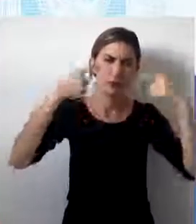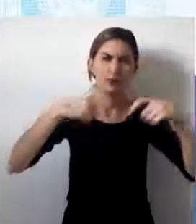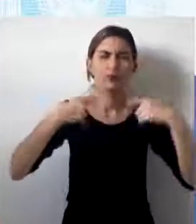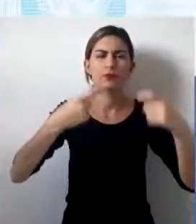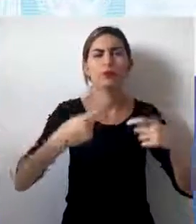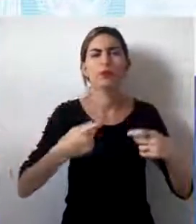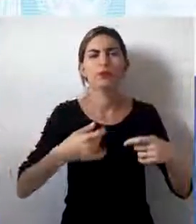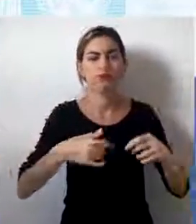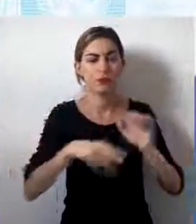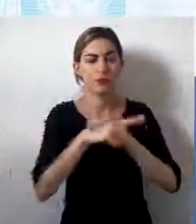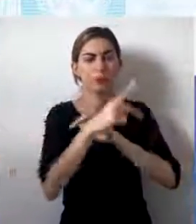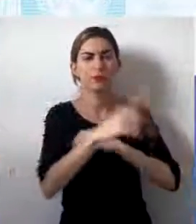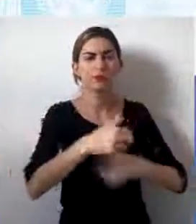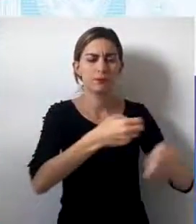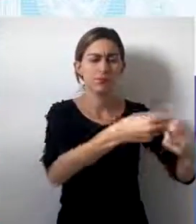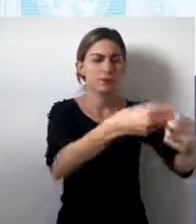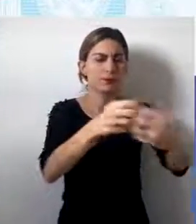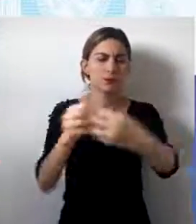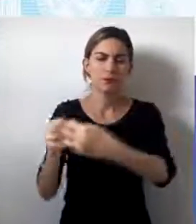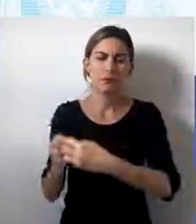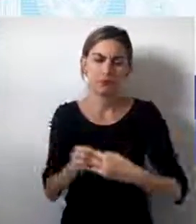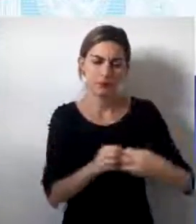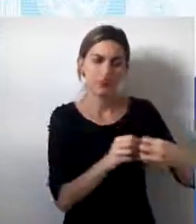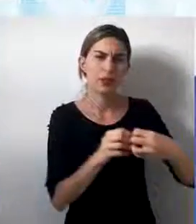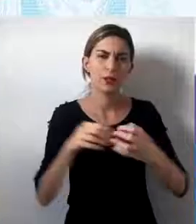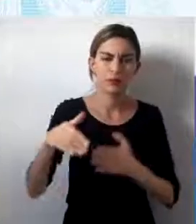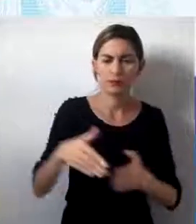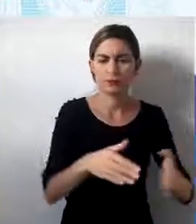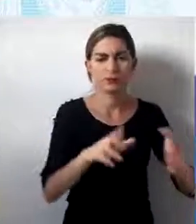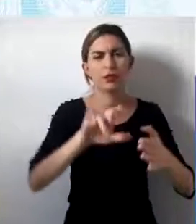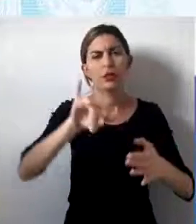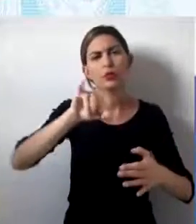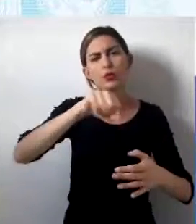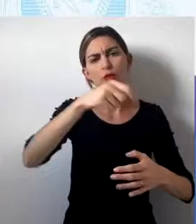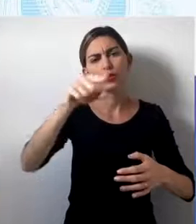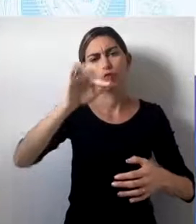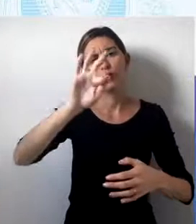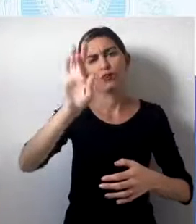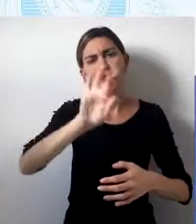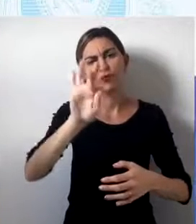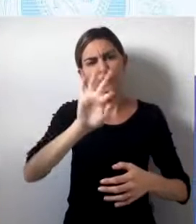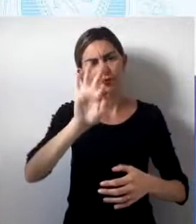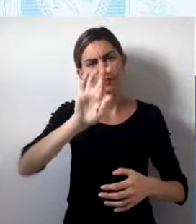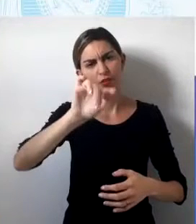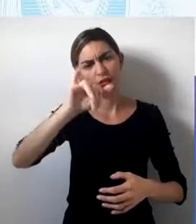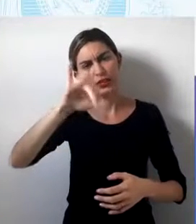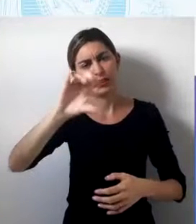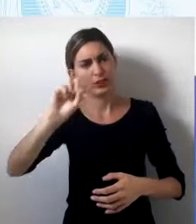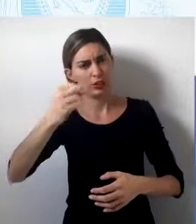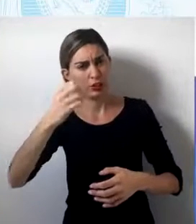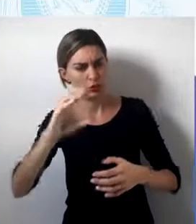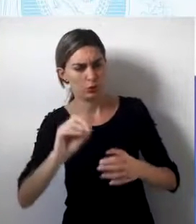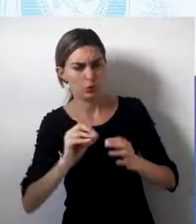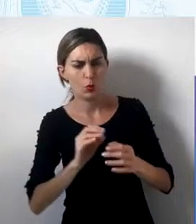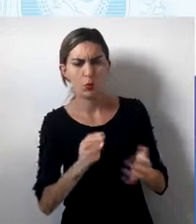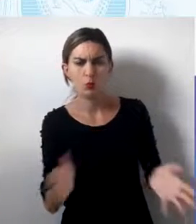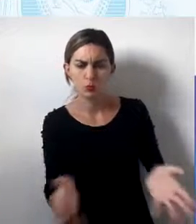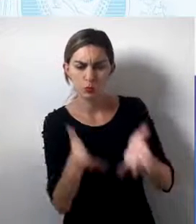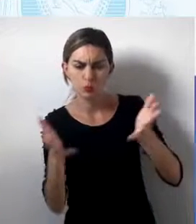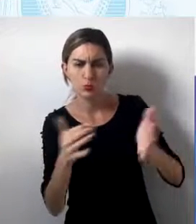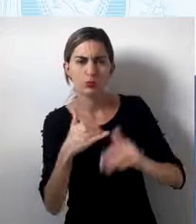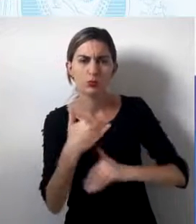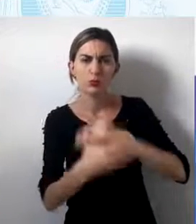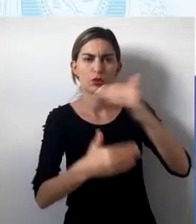de pecuária extensiva estavam próximas às margens desses rios. O Rio São Francisco, como a gente já falou, não é? Ele favorece